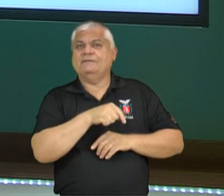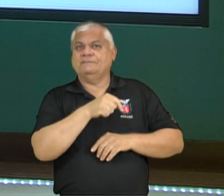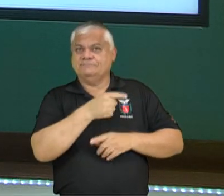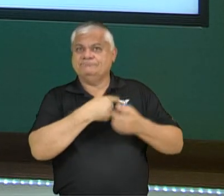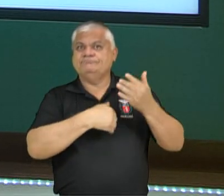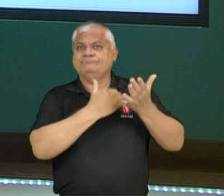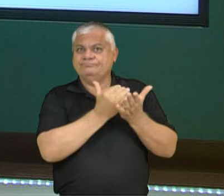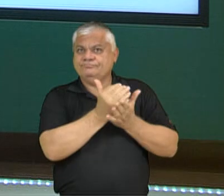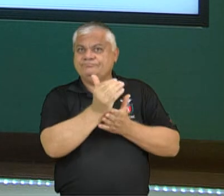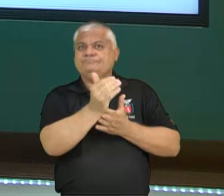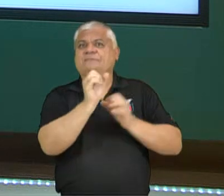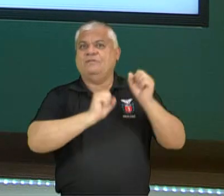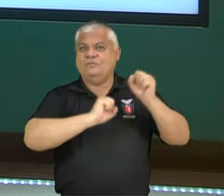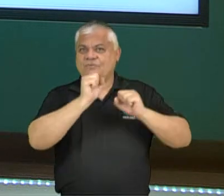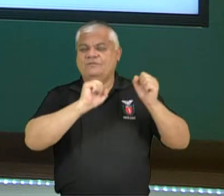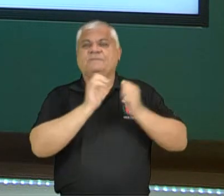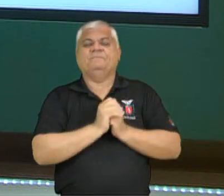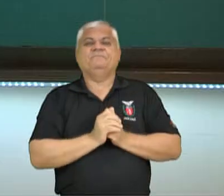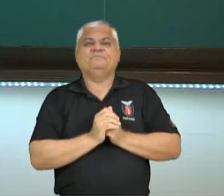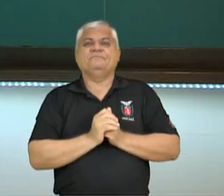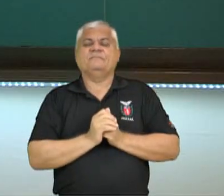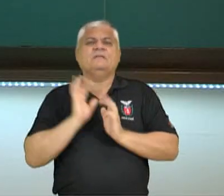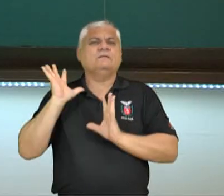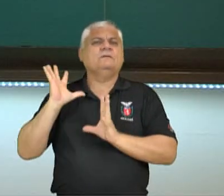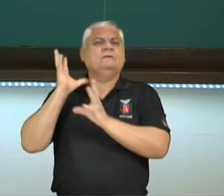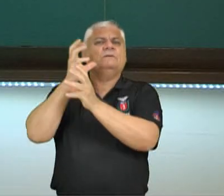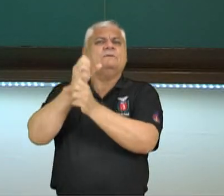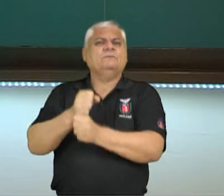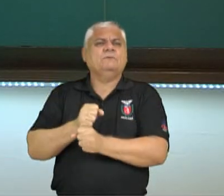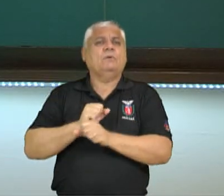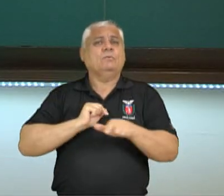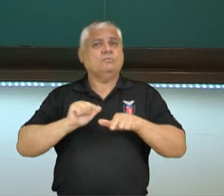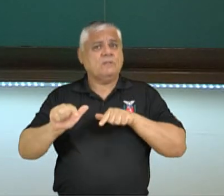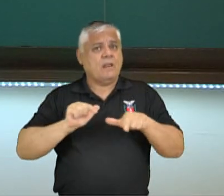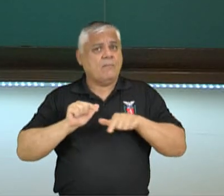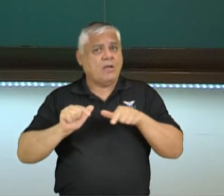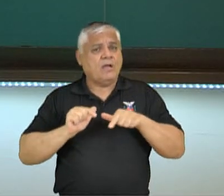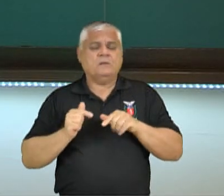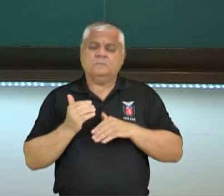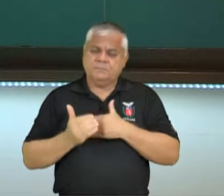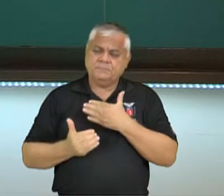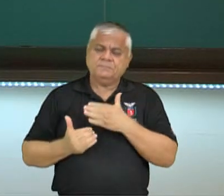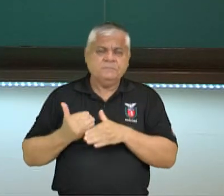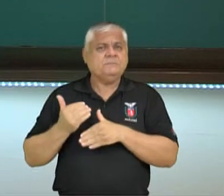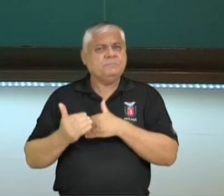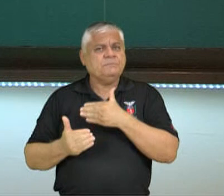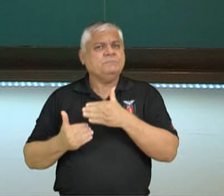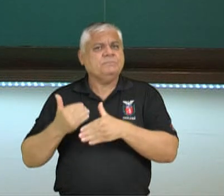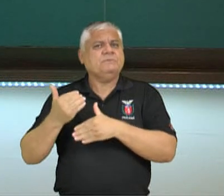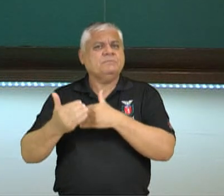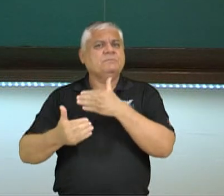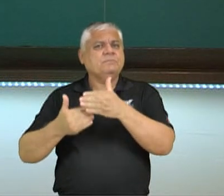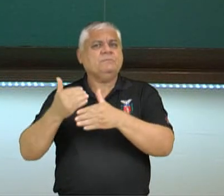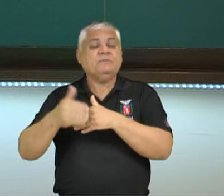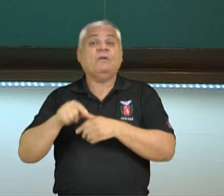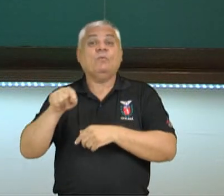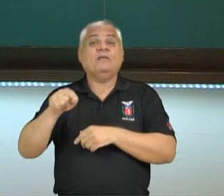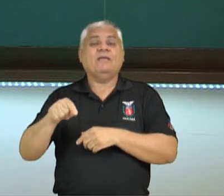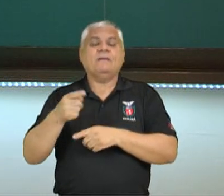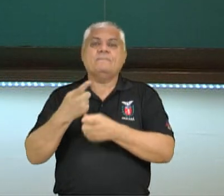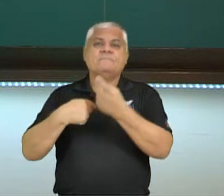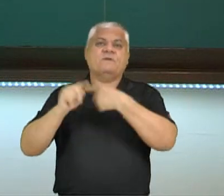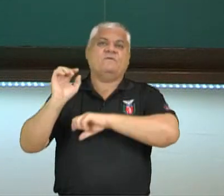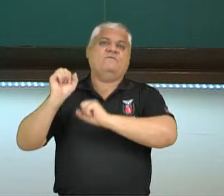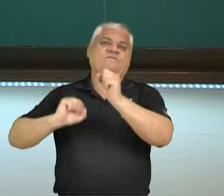Industrial, beleza? Retomando aqui, né, pessoal, o trabalho ele vai evoluir a partir do desenvolvimento da